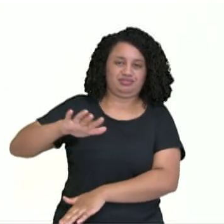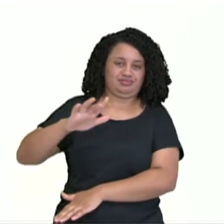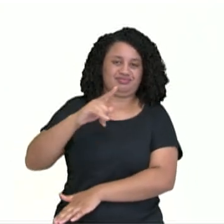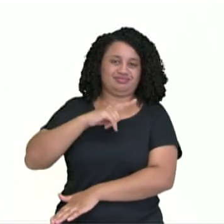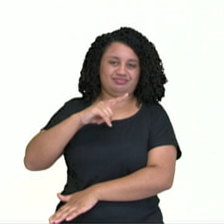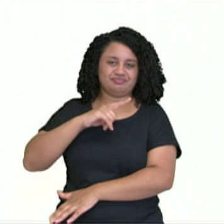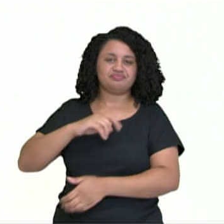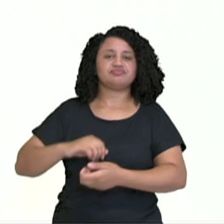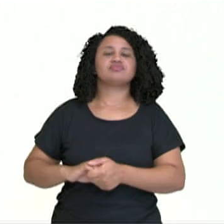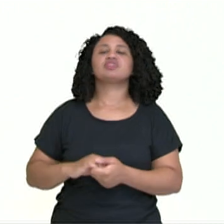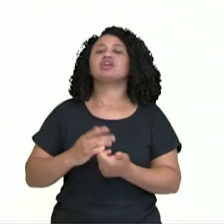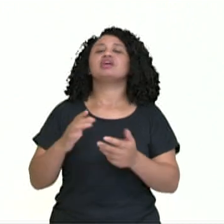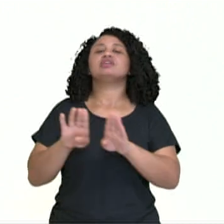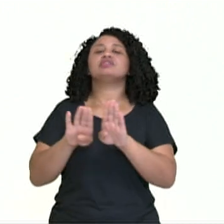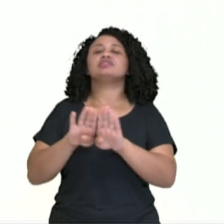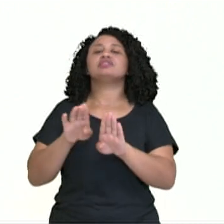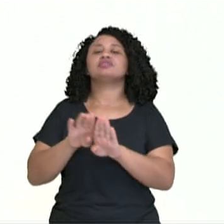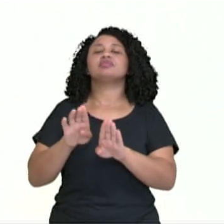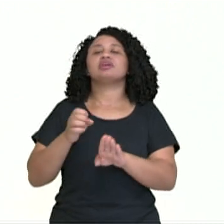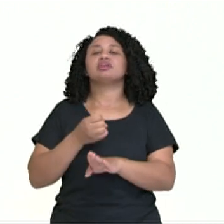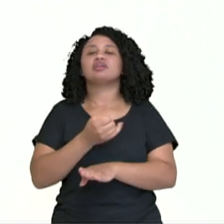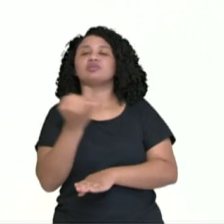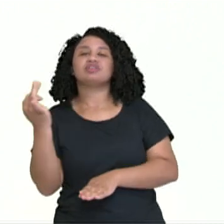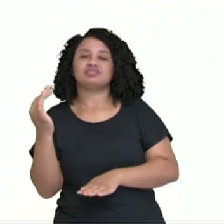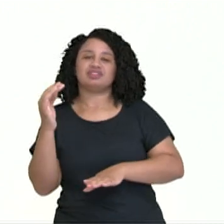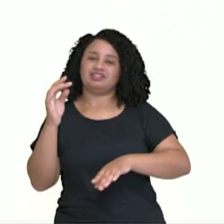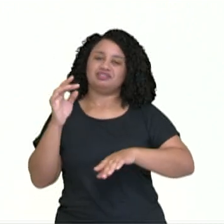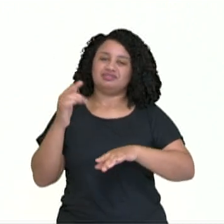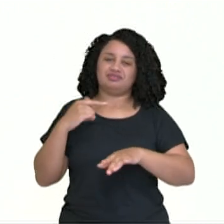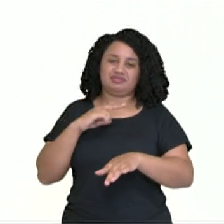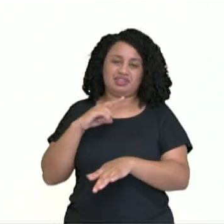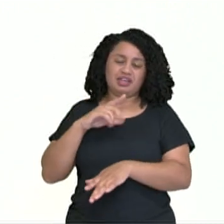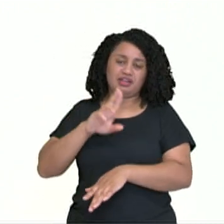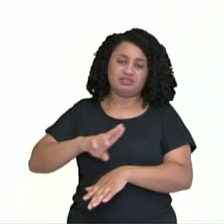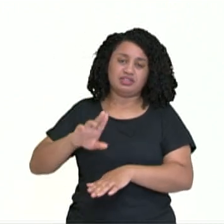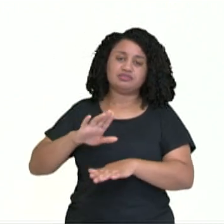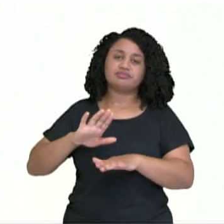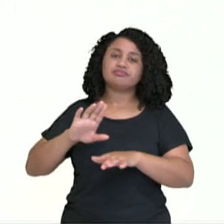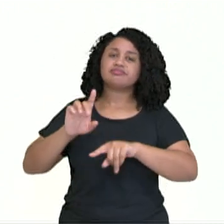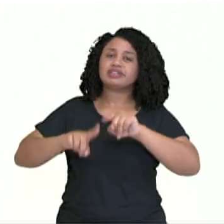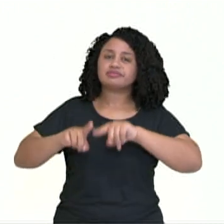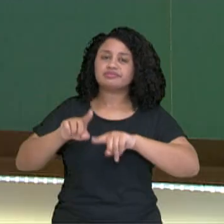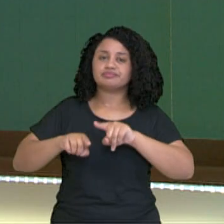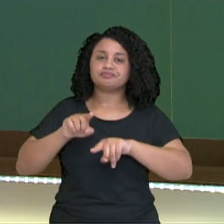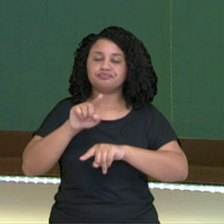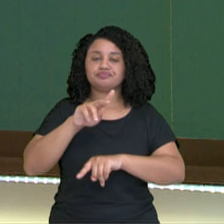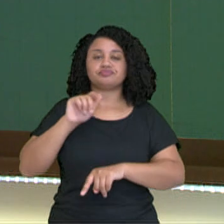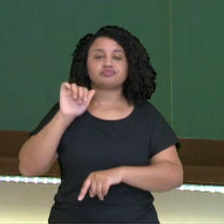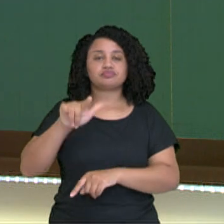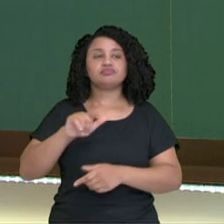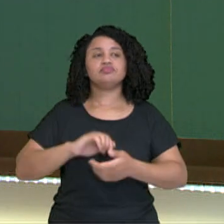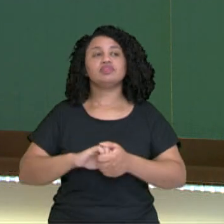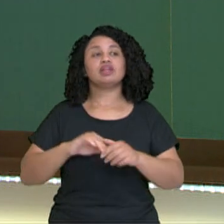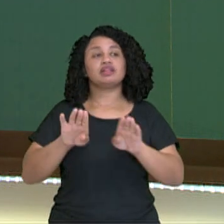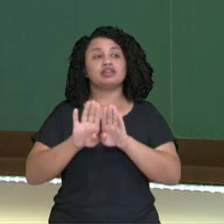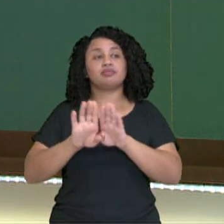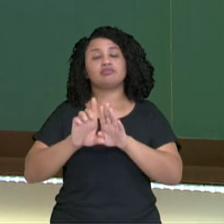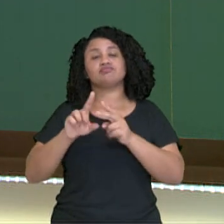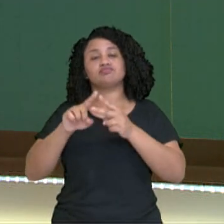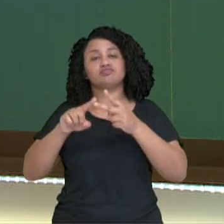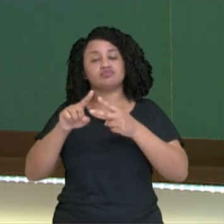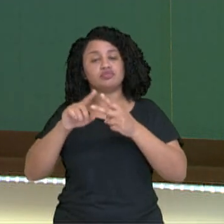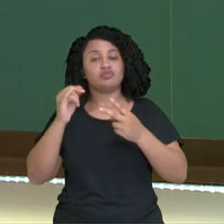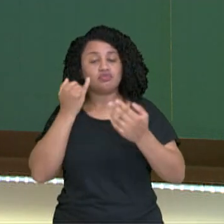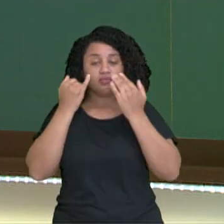recipiente e a quantidade de matéria desse gás. Lembre-se sempre disso. Mais duas informações importantíssimas. O